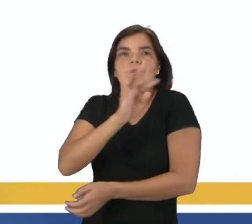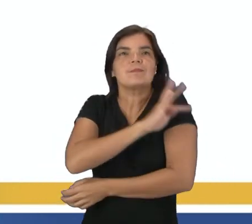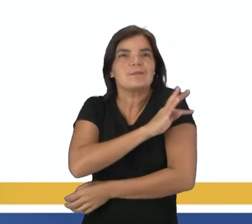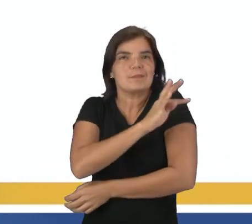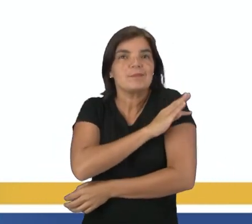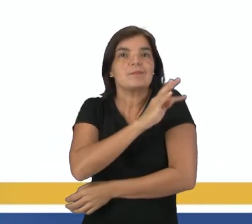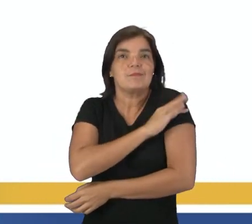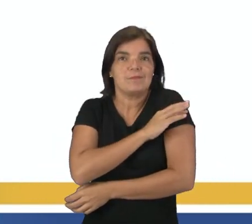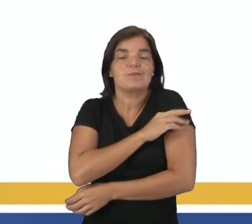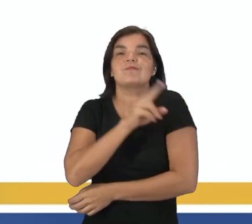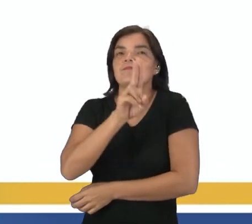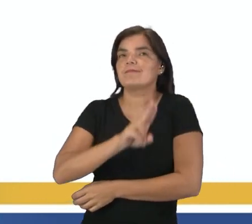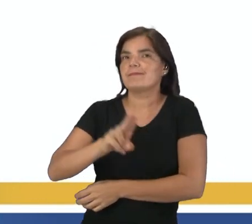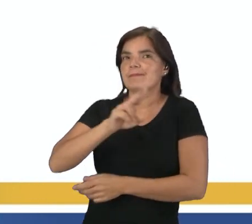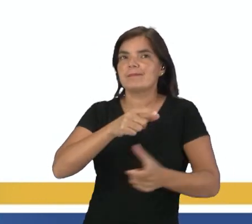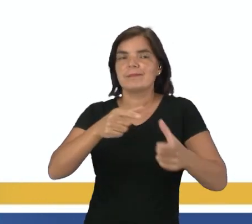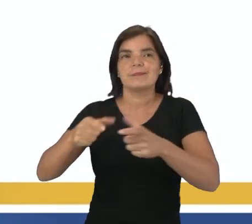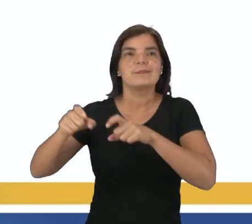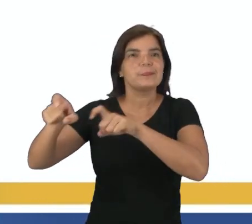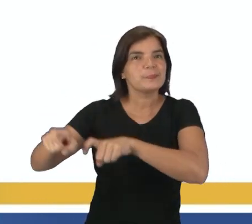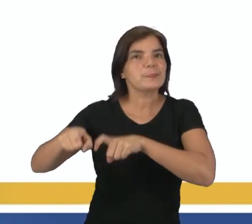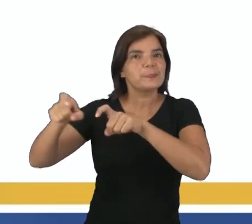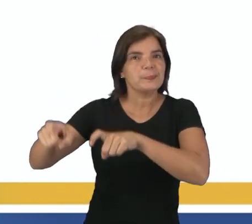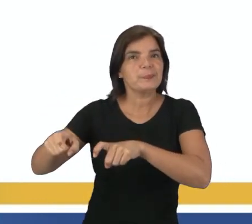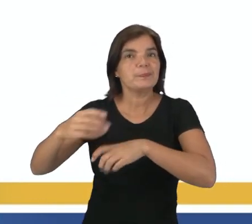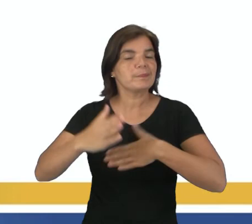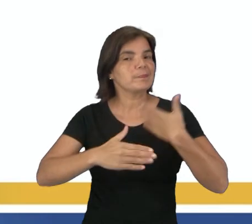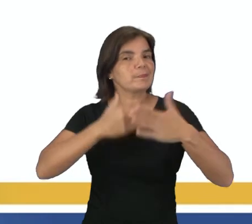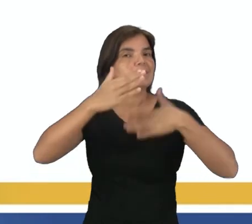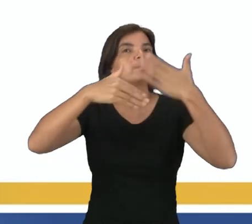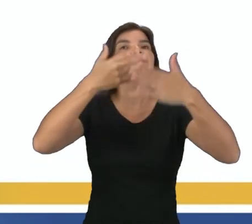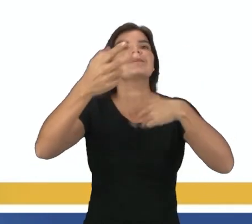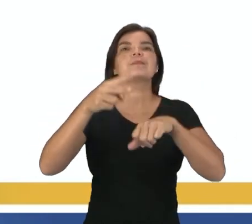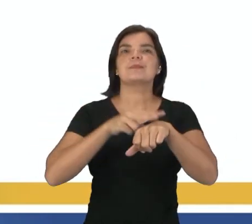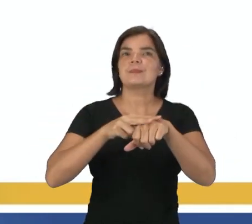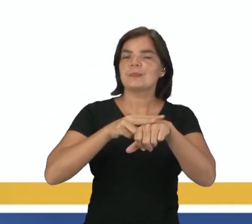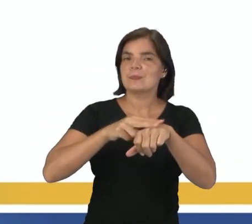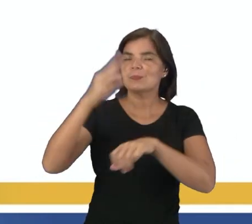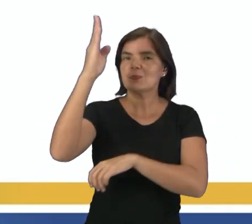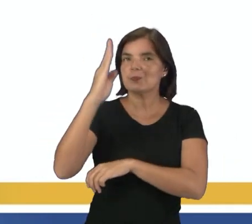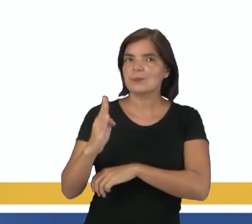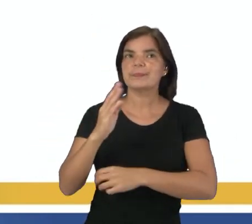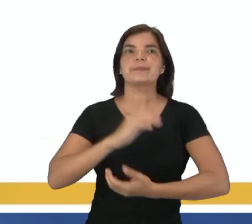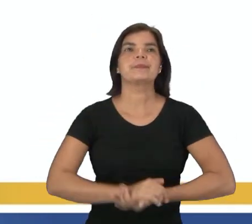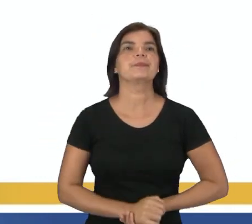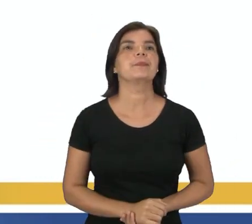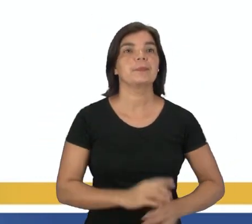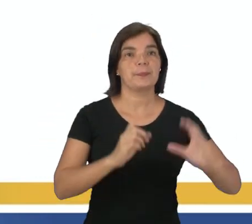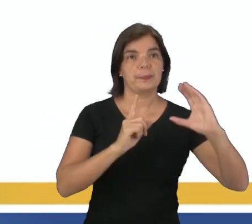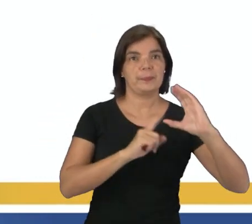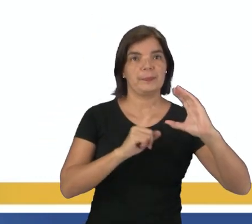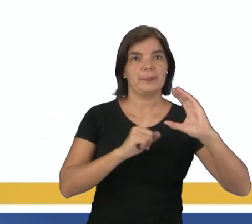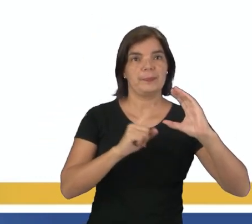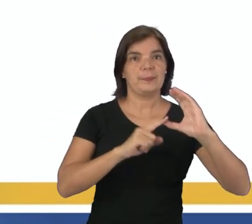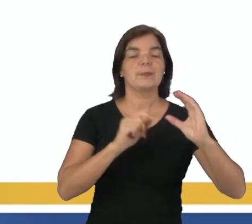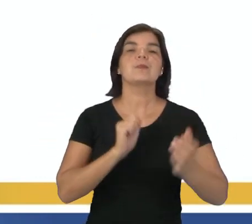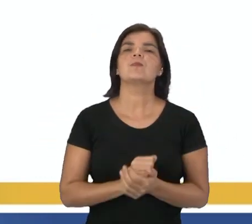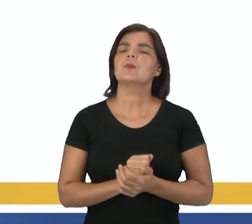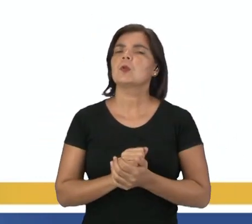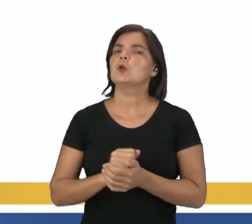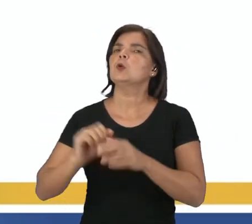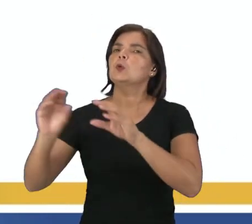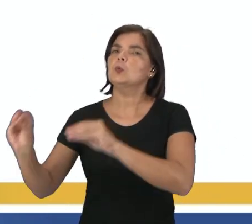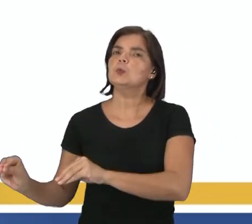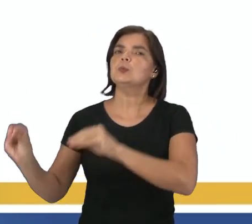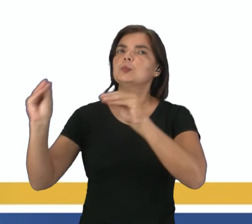conjunto de técnicas e insumos usados no espaço Agrário para promover a revolução Verde no Brasil letras